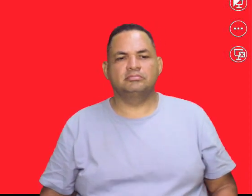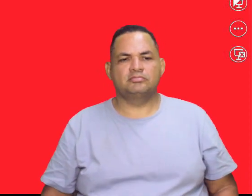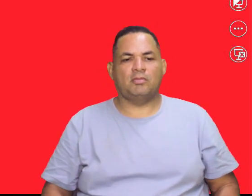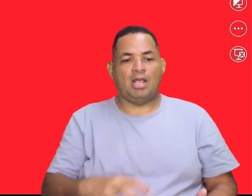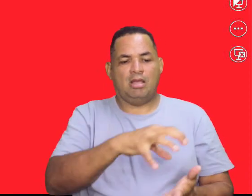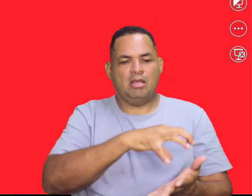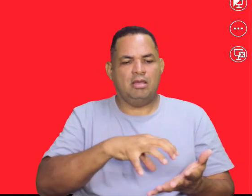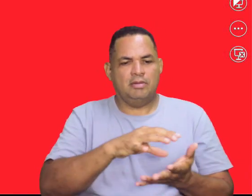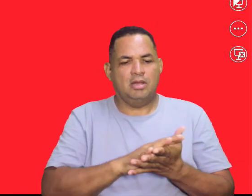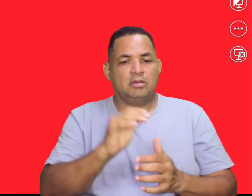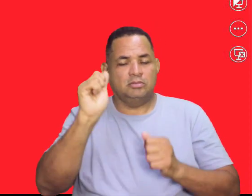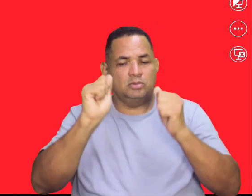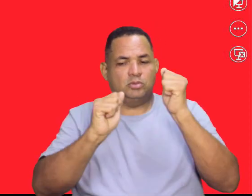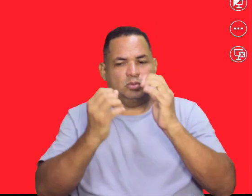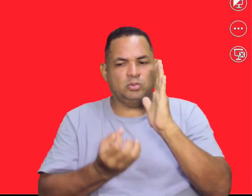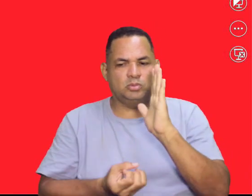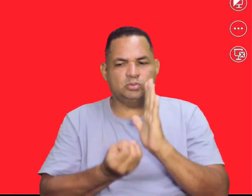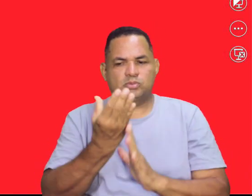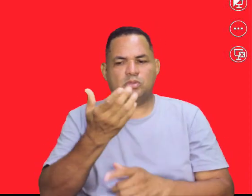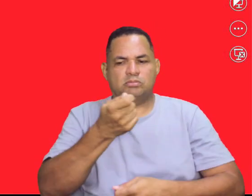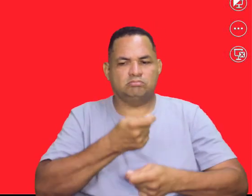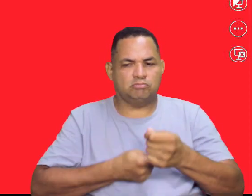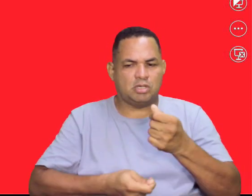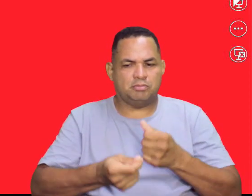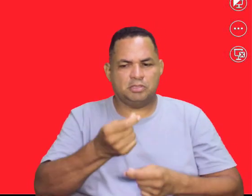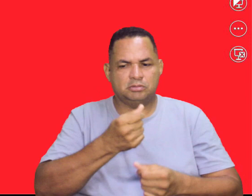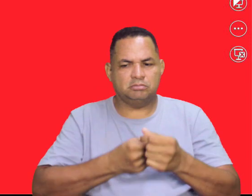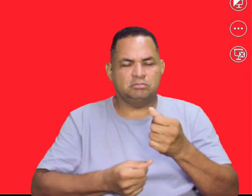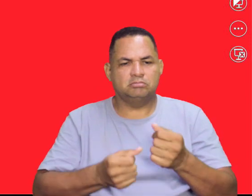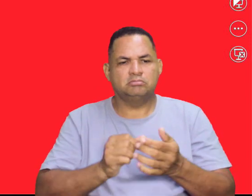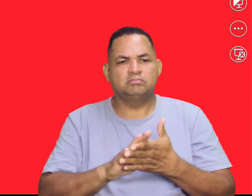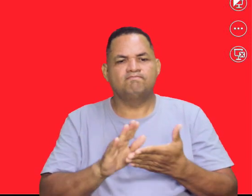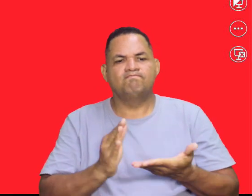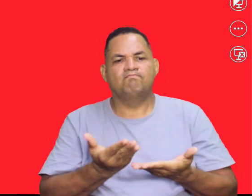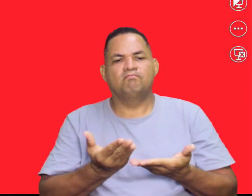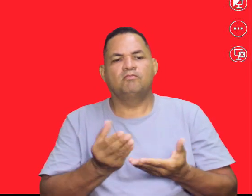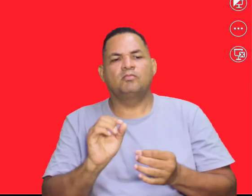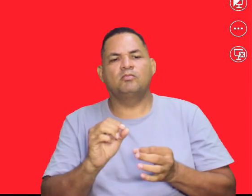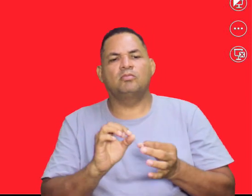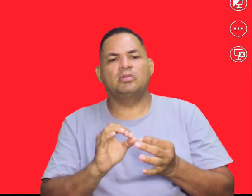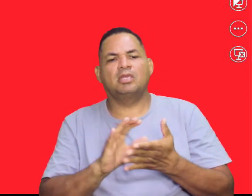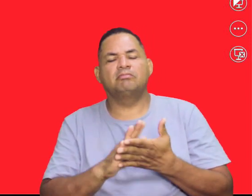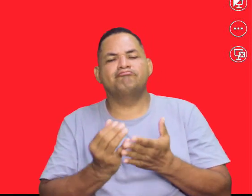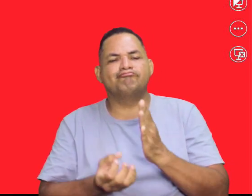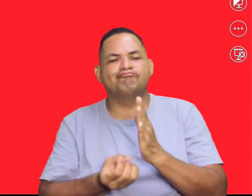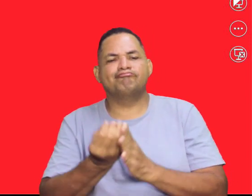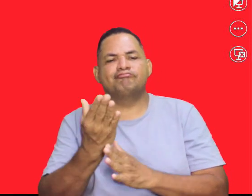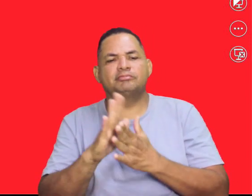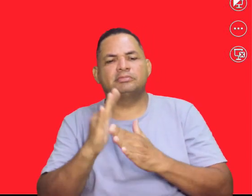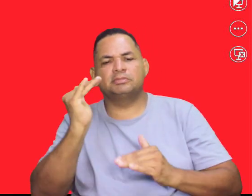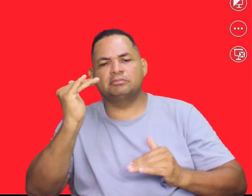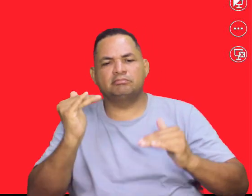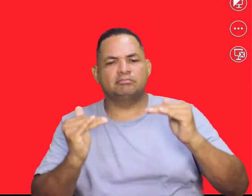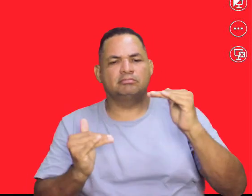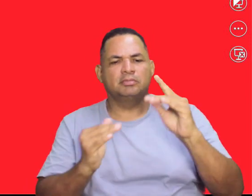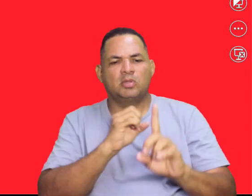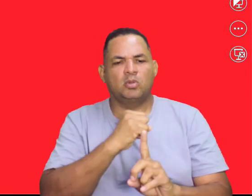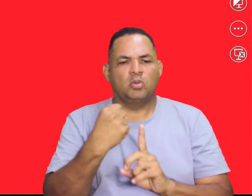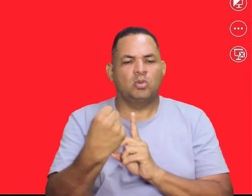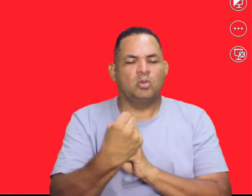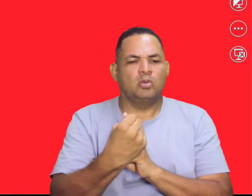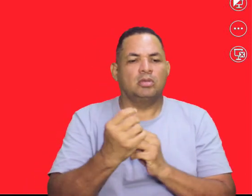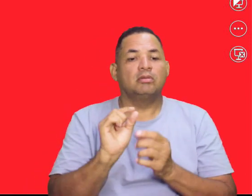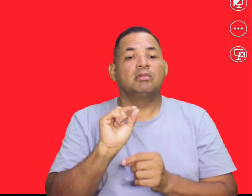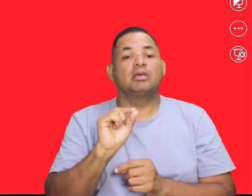na Revolução Industrial surge o capitalismo, certo? E esse capitalismo, ele vai gerar uma desigualdade social,